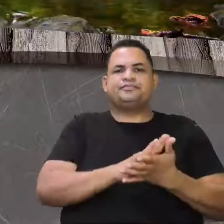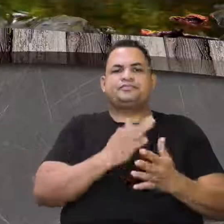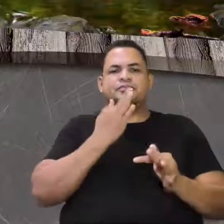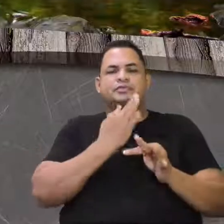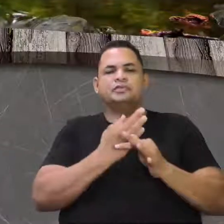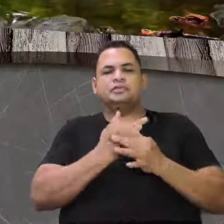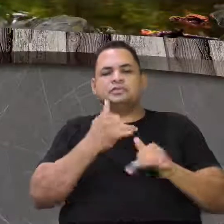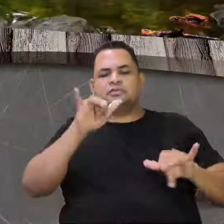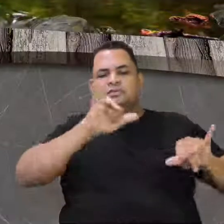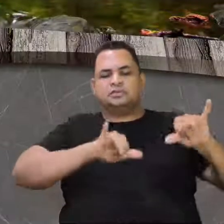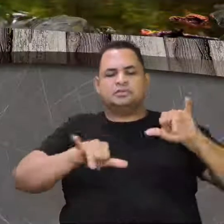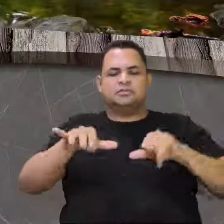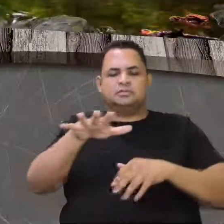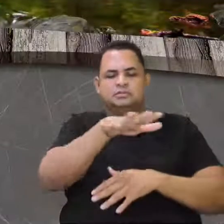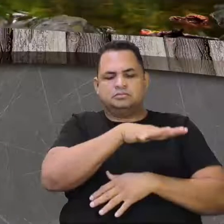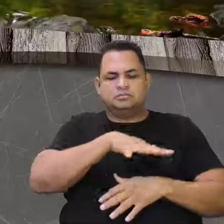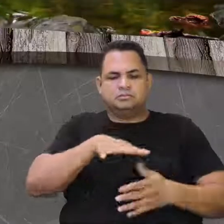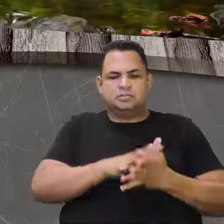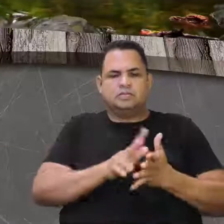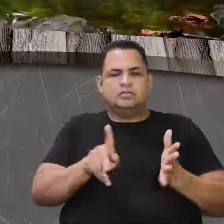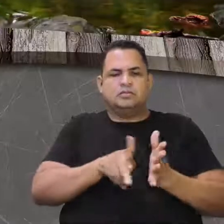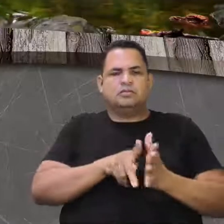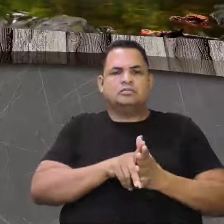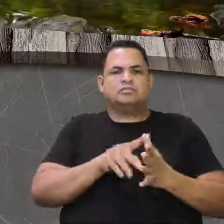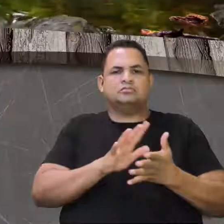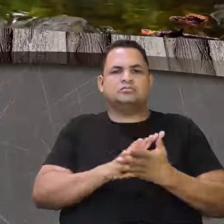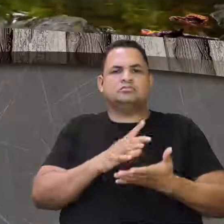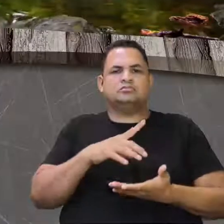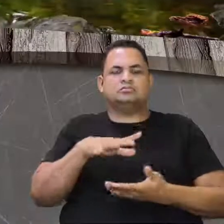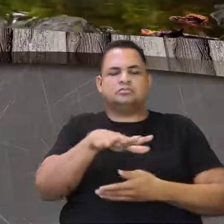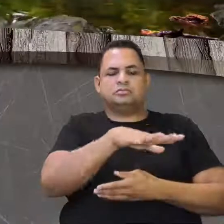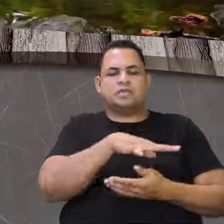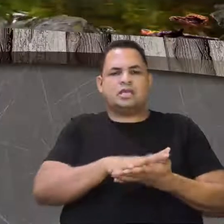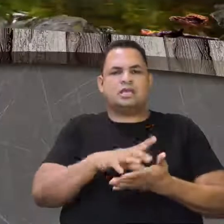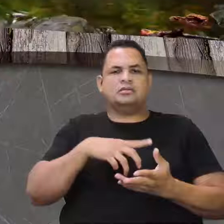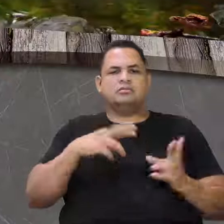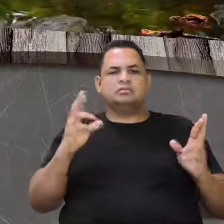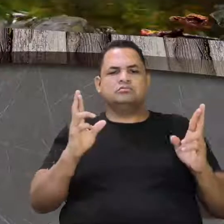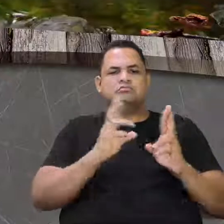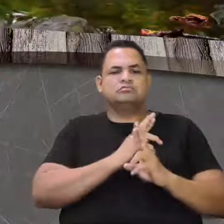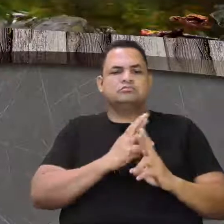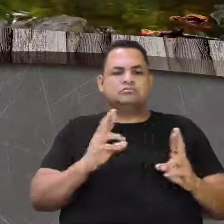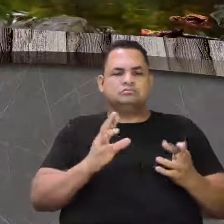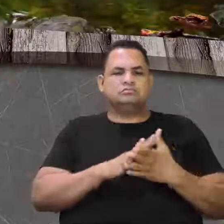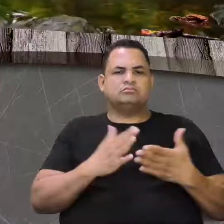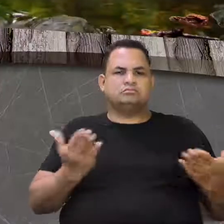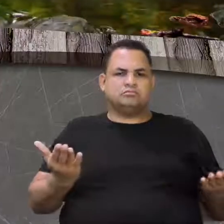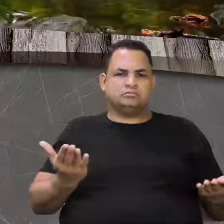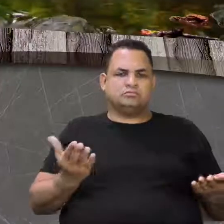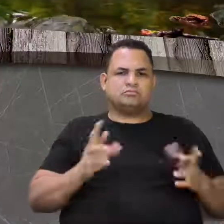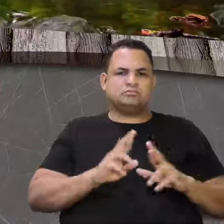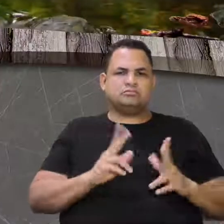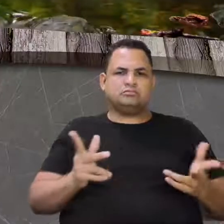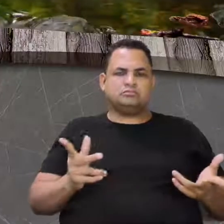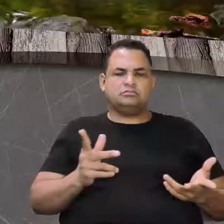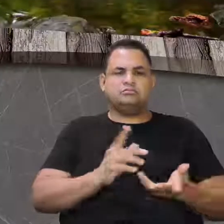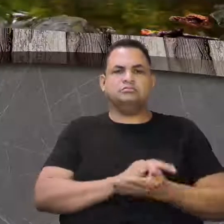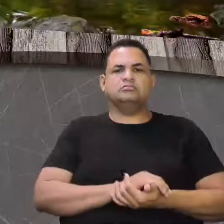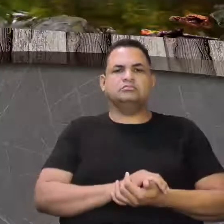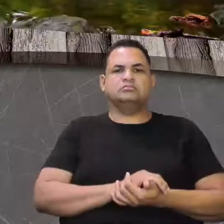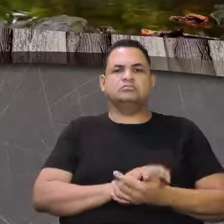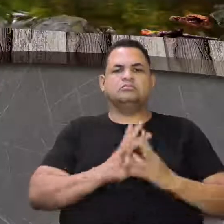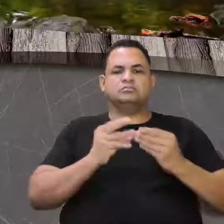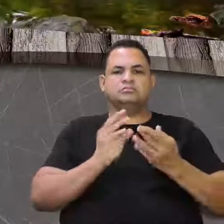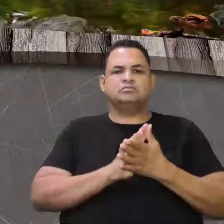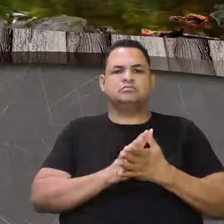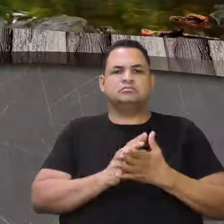físicos, químicos do ambiente, também vão ter uma resposta, também vão agir de uma forma diferente, né? Tudo